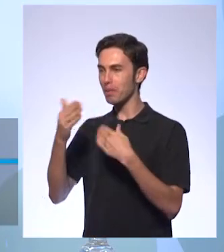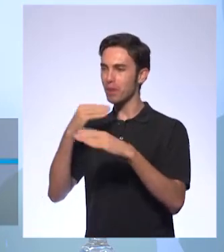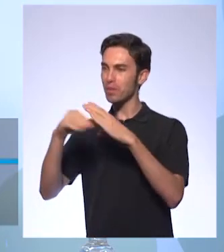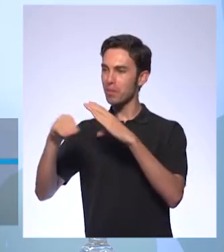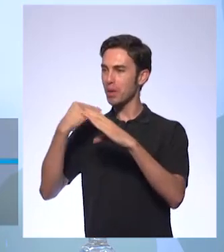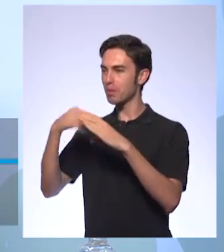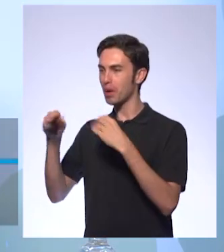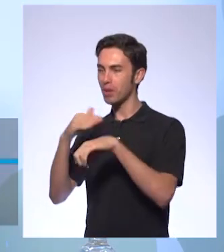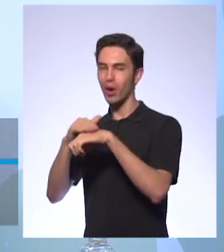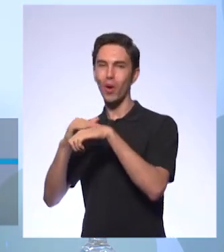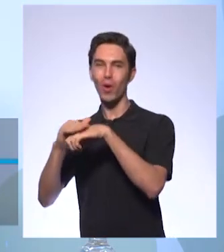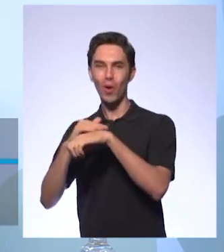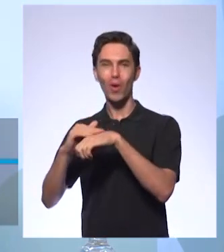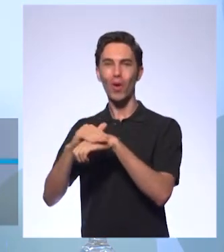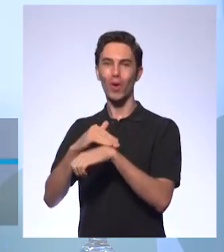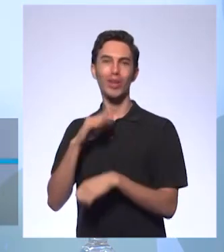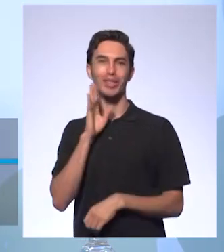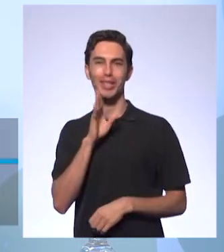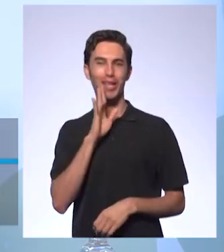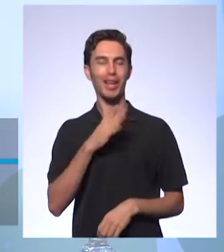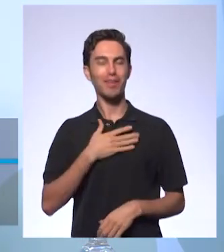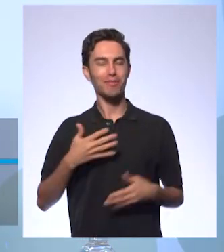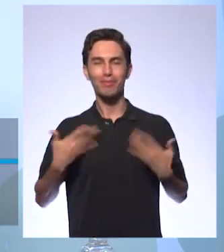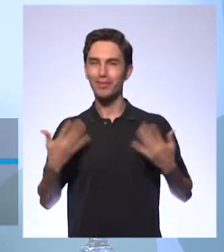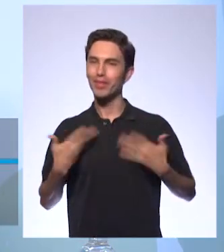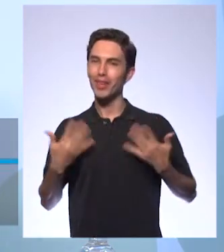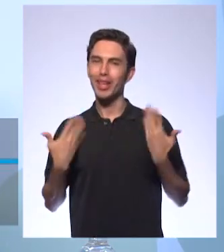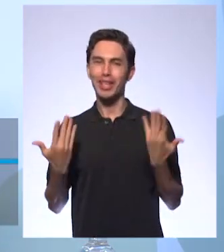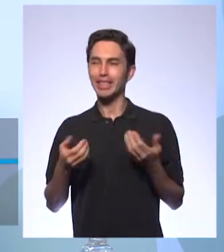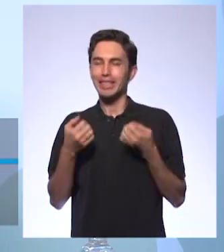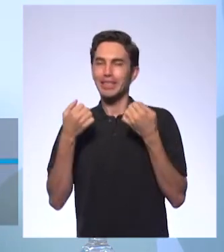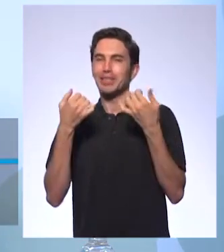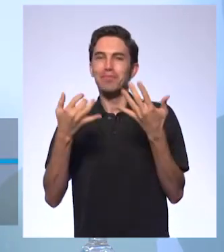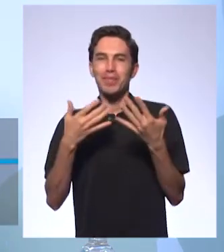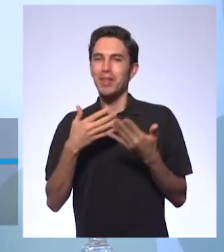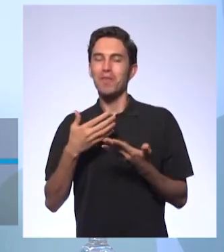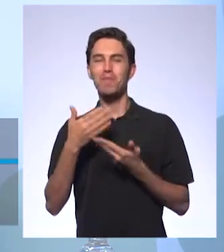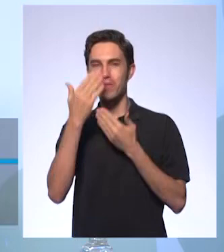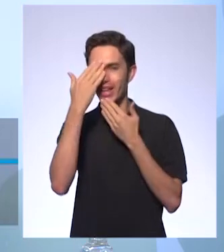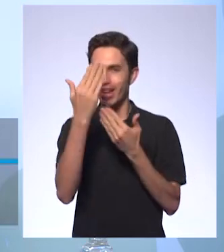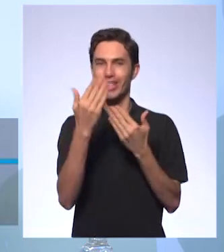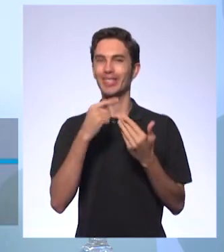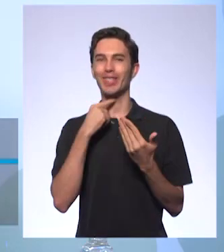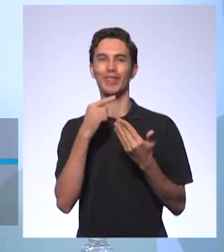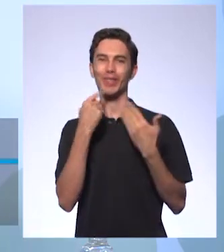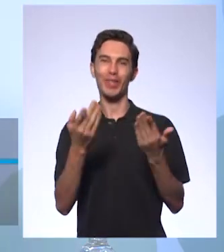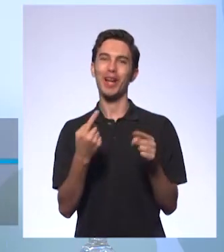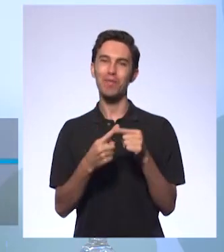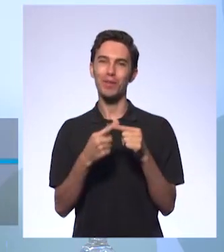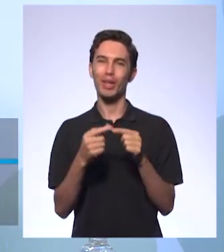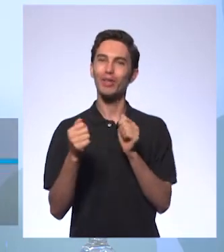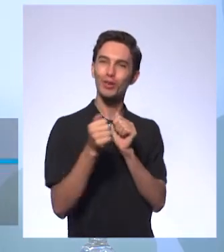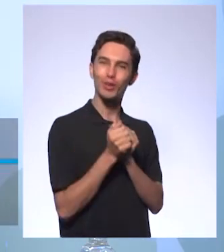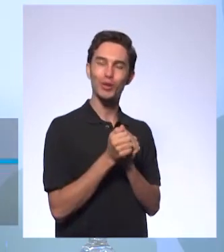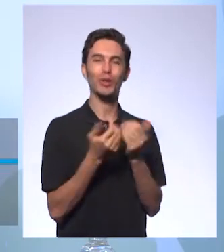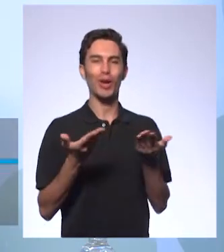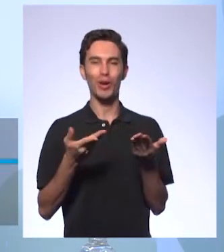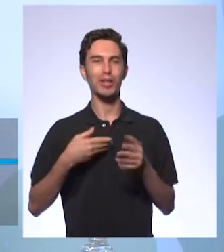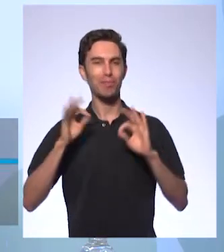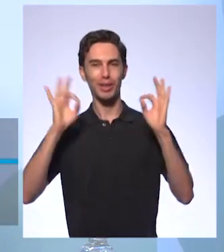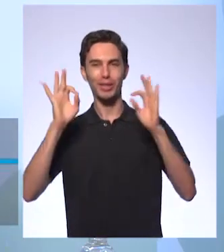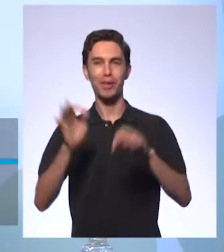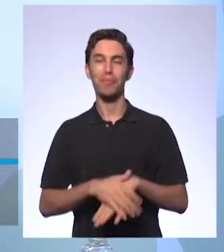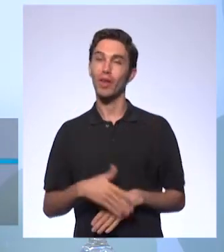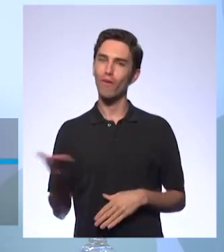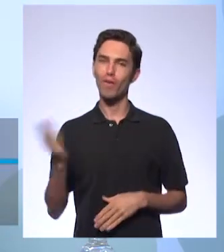fico muito, muito feliz mesmo, não tenho palavras para agradecer por esse momento, gratidão mesmo por estar aqui com vocês nesse momento. Vamos para a